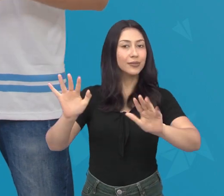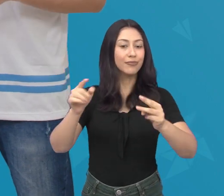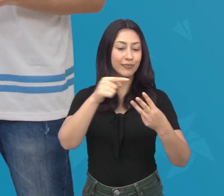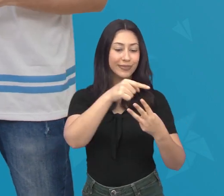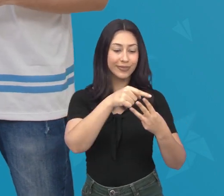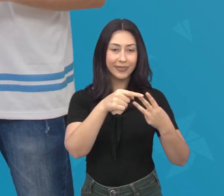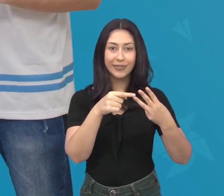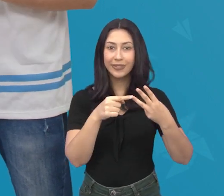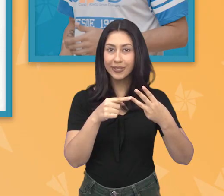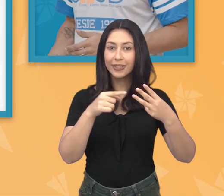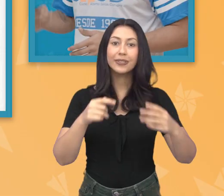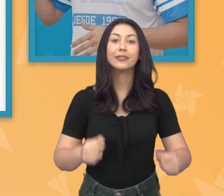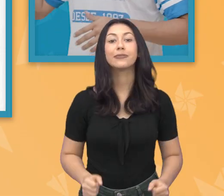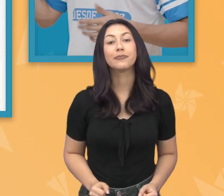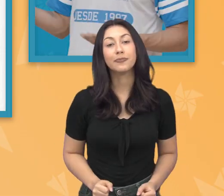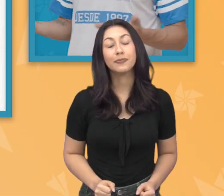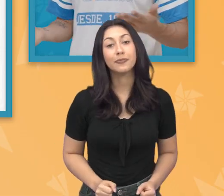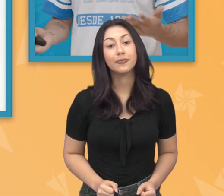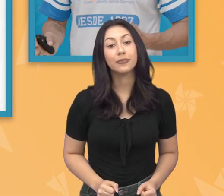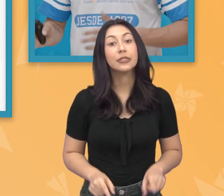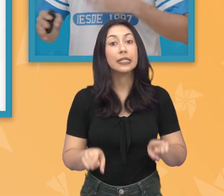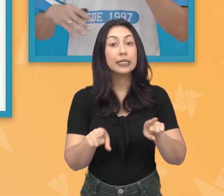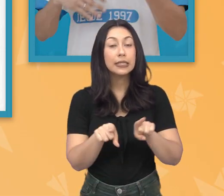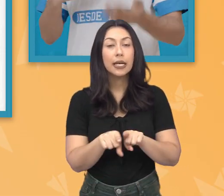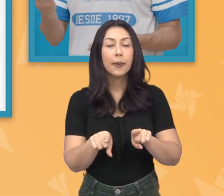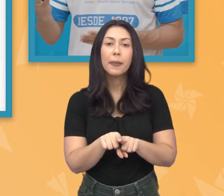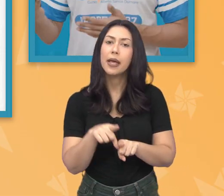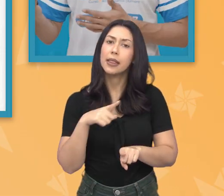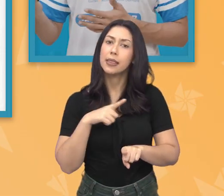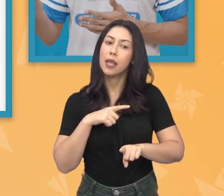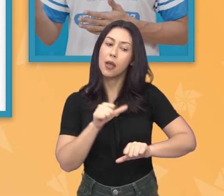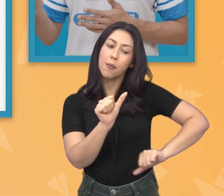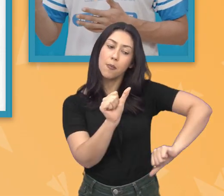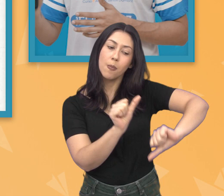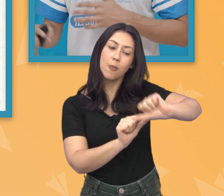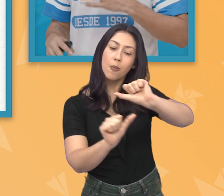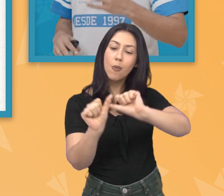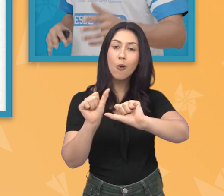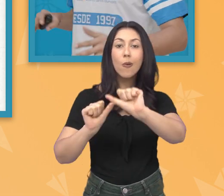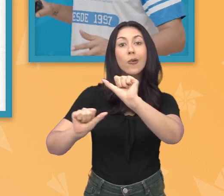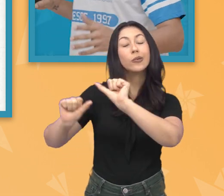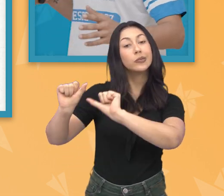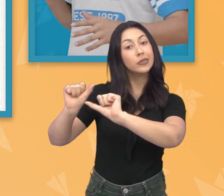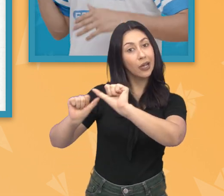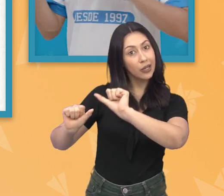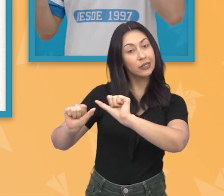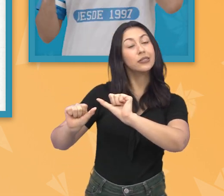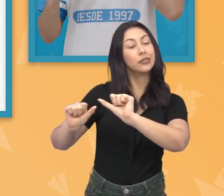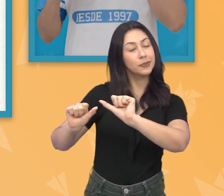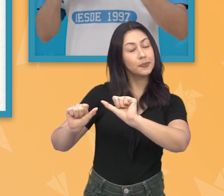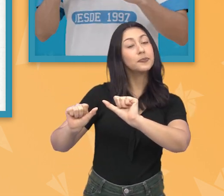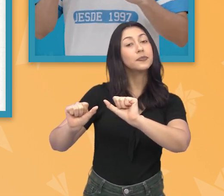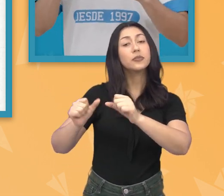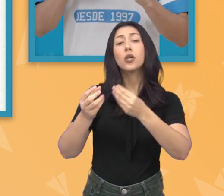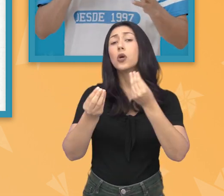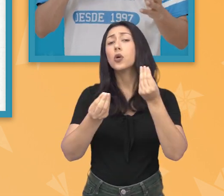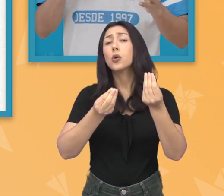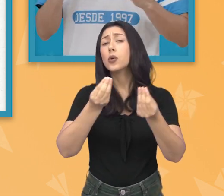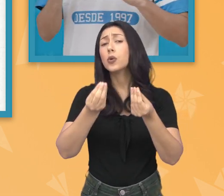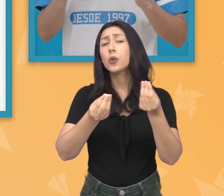matéria estudados. Existem também as mudanças desses estados físicos, né, em como a gente